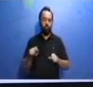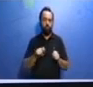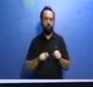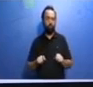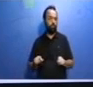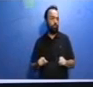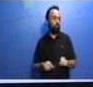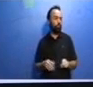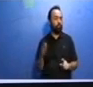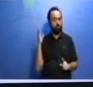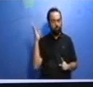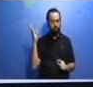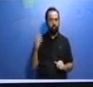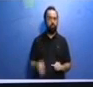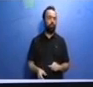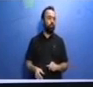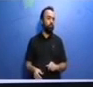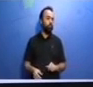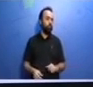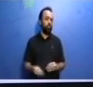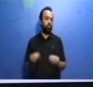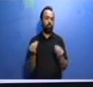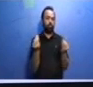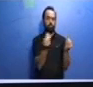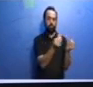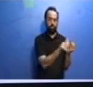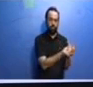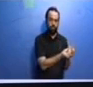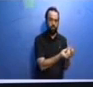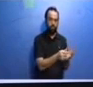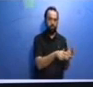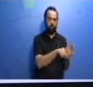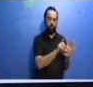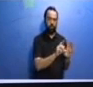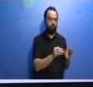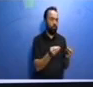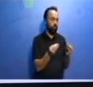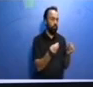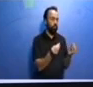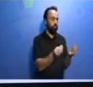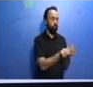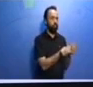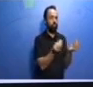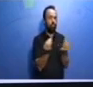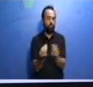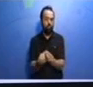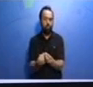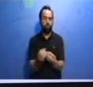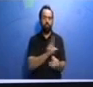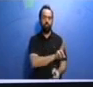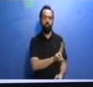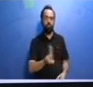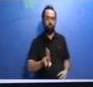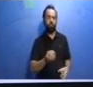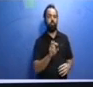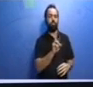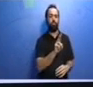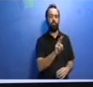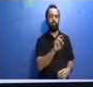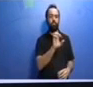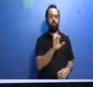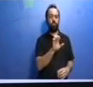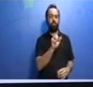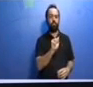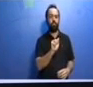está organizada dessa maneira. As substâncias iniciais que reagem entre si são chamadas de reagentes. Depois